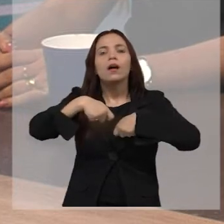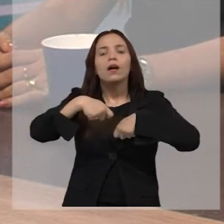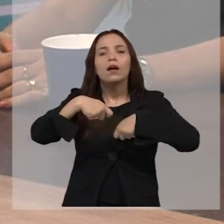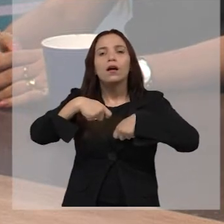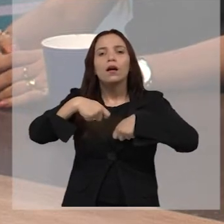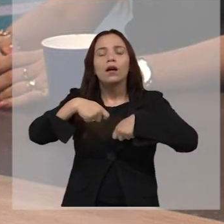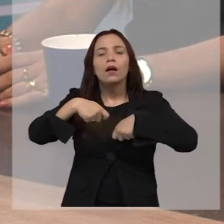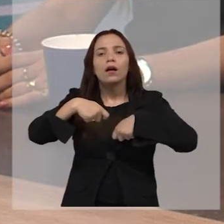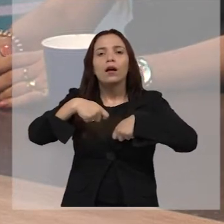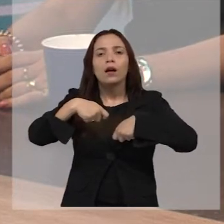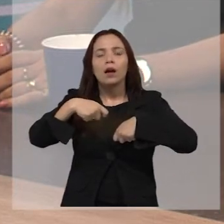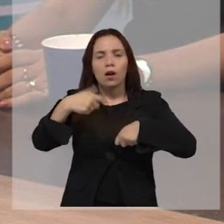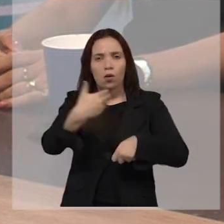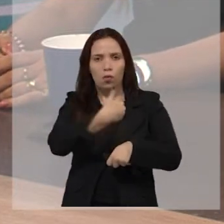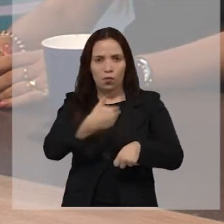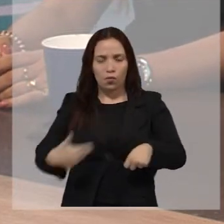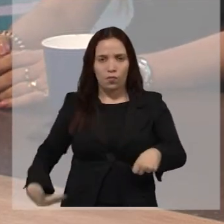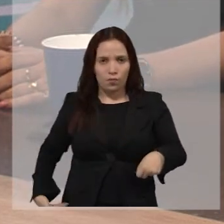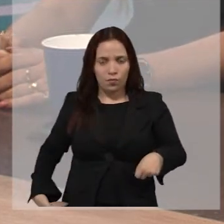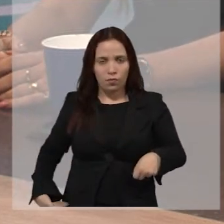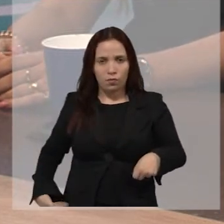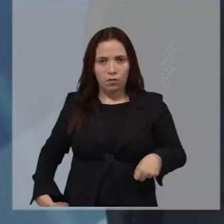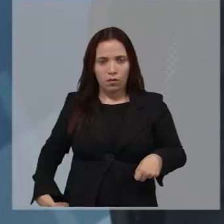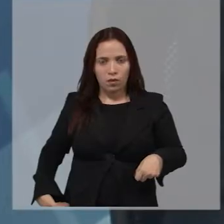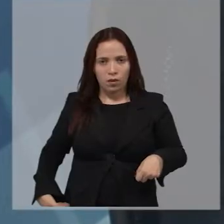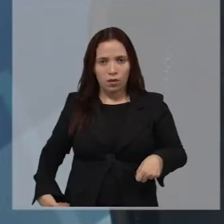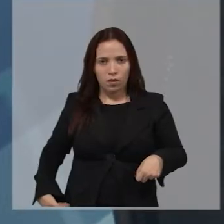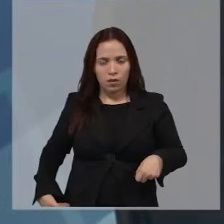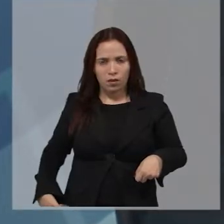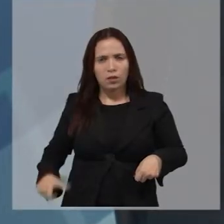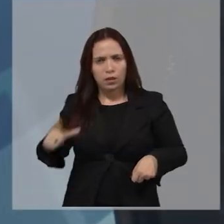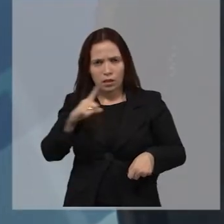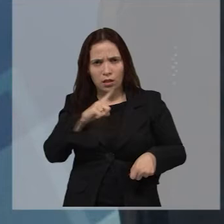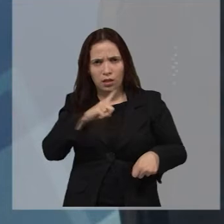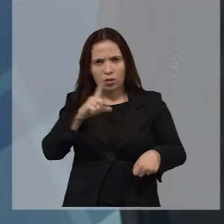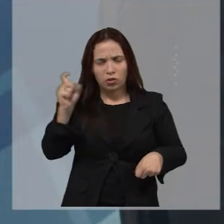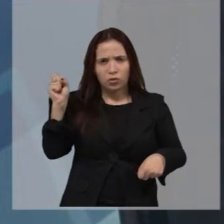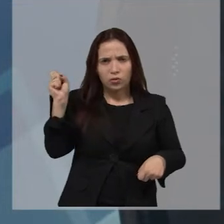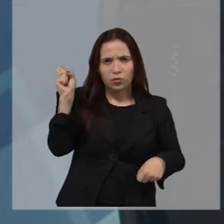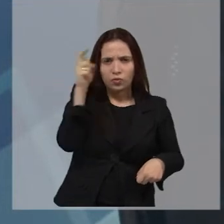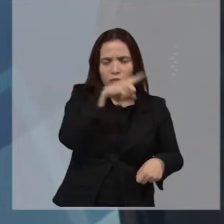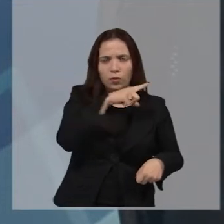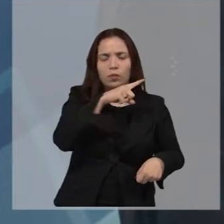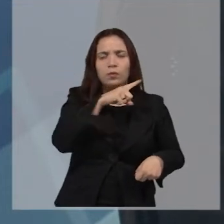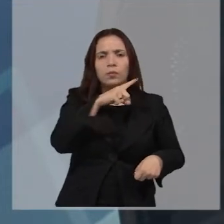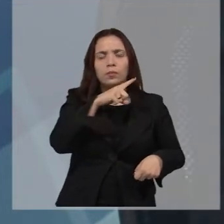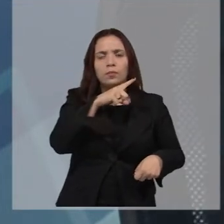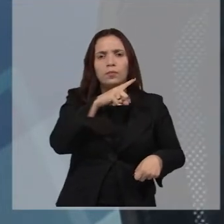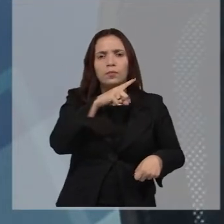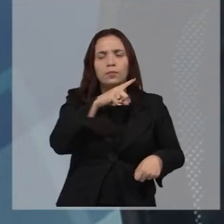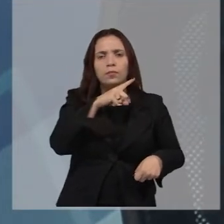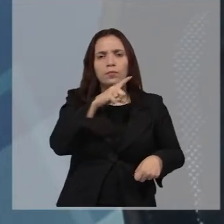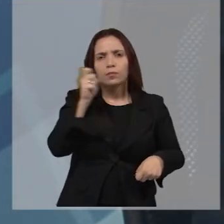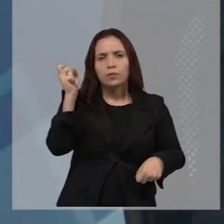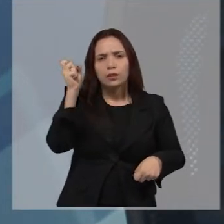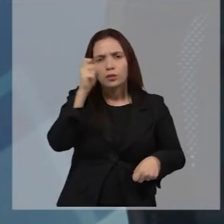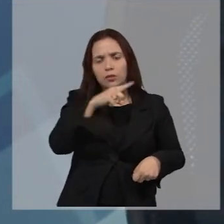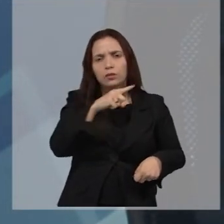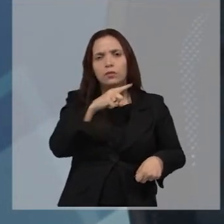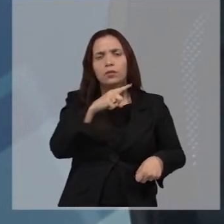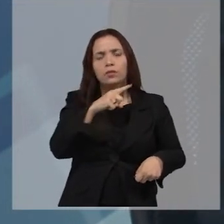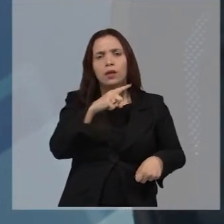isso? O Estado tem meios já para isso? Há uma dificuldade cada vez maior de você